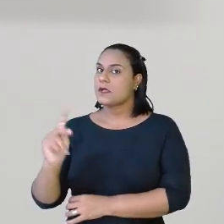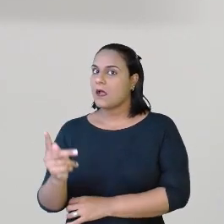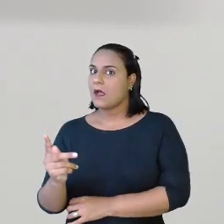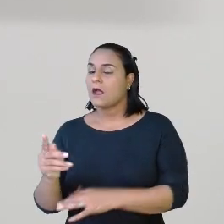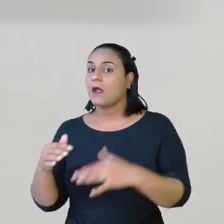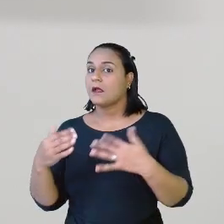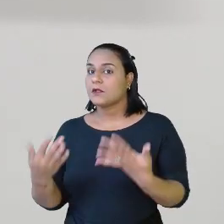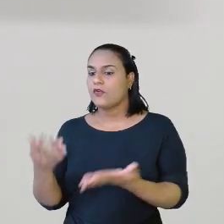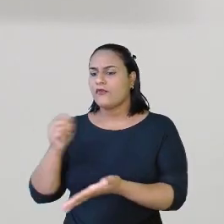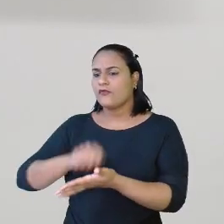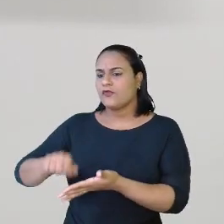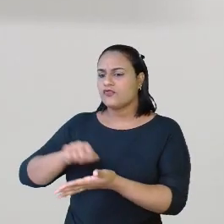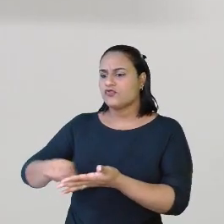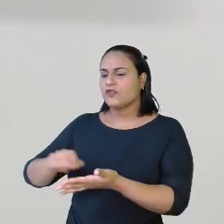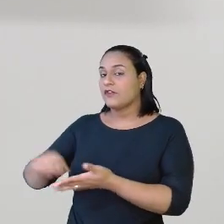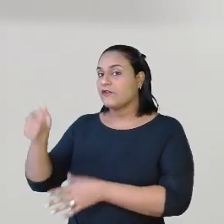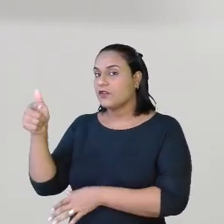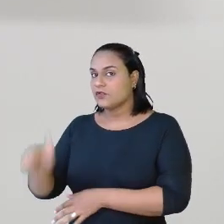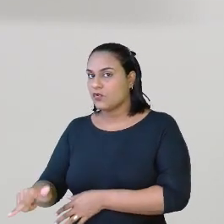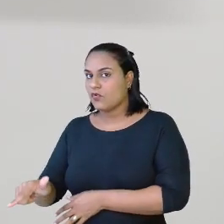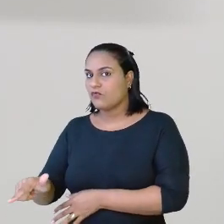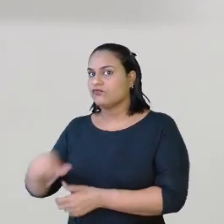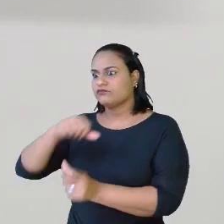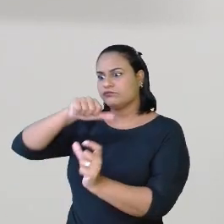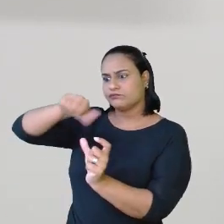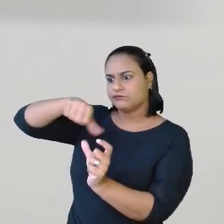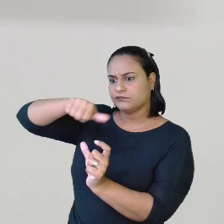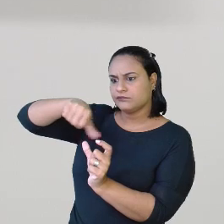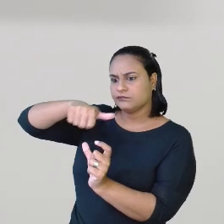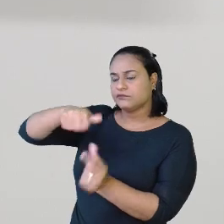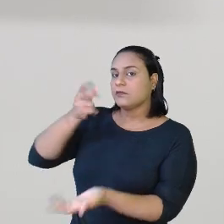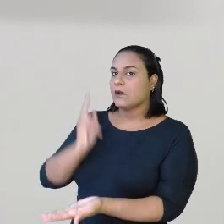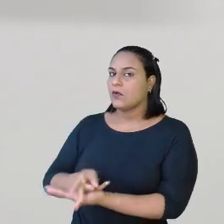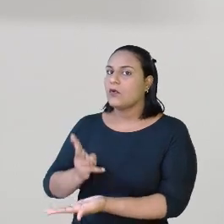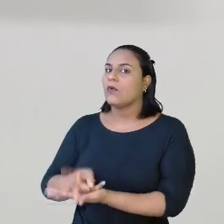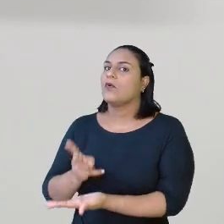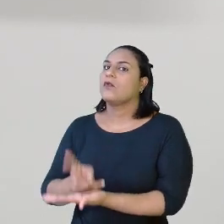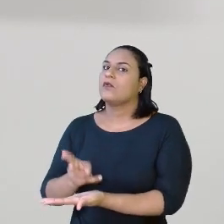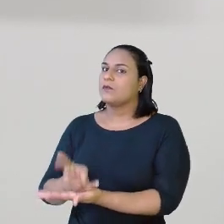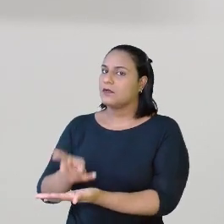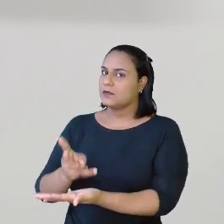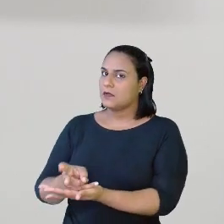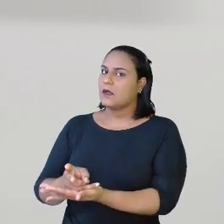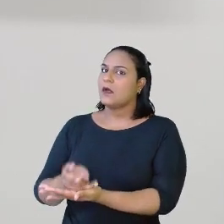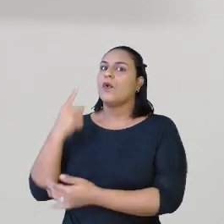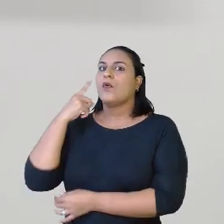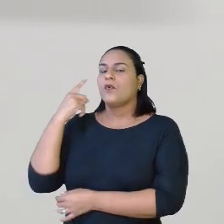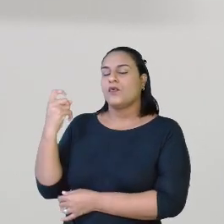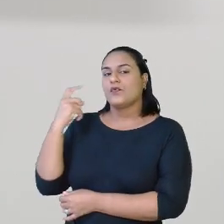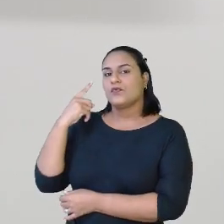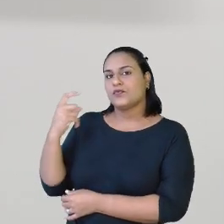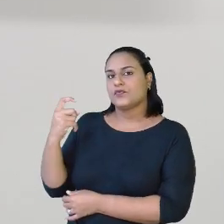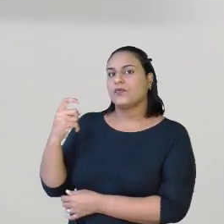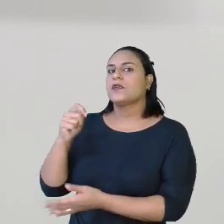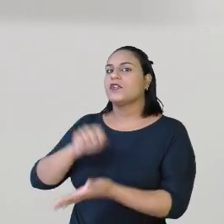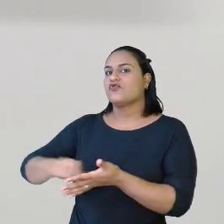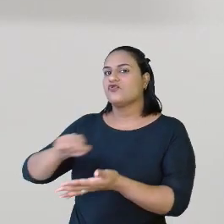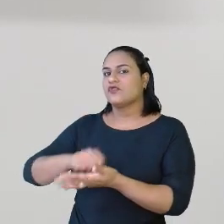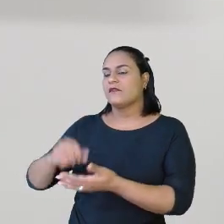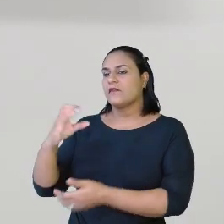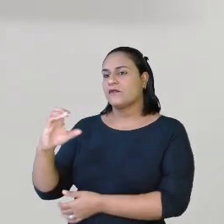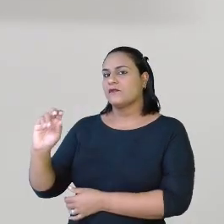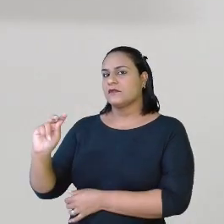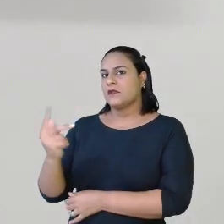eu vou reescrever as palavras derivadas delas, eu tenho que continuar mantendo o som e grafar com